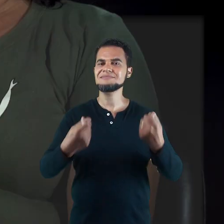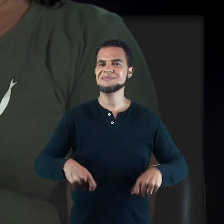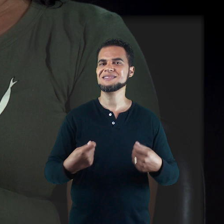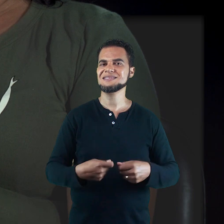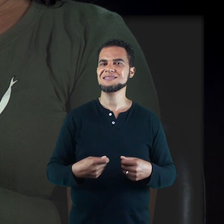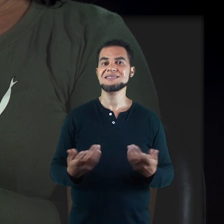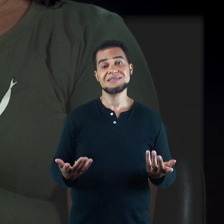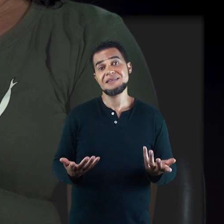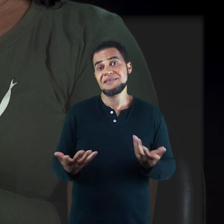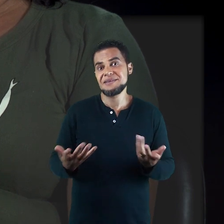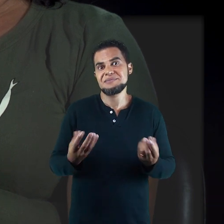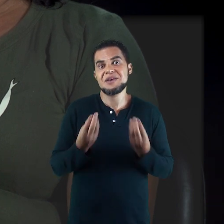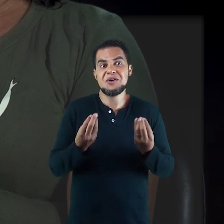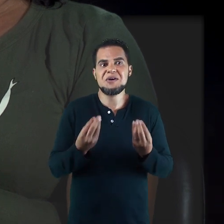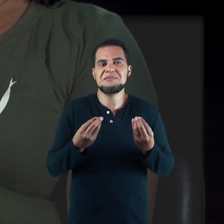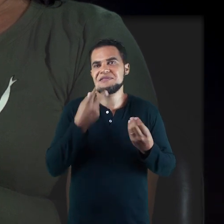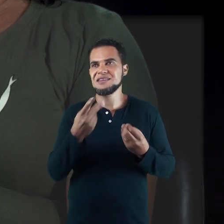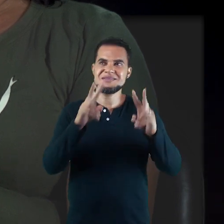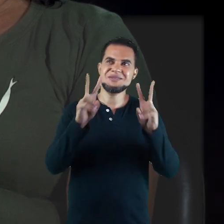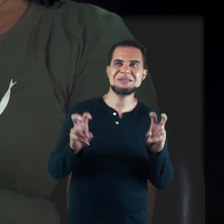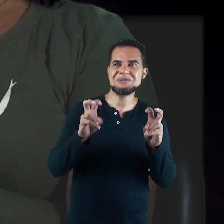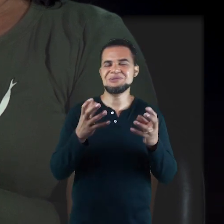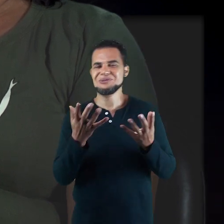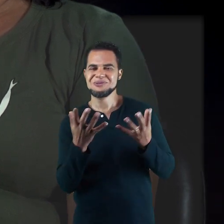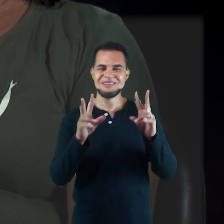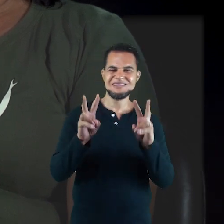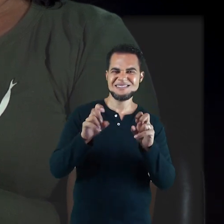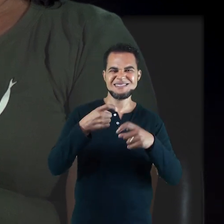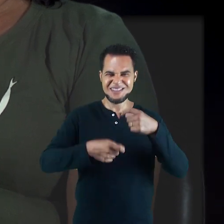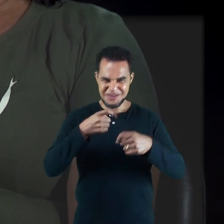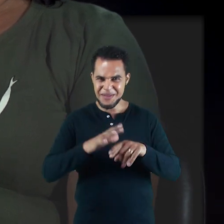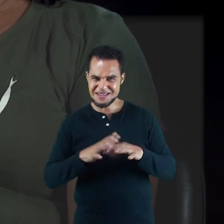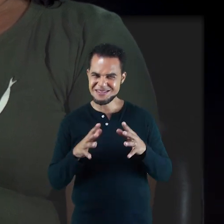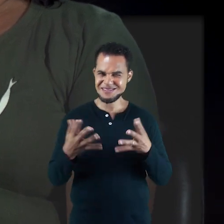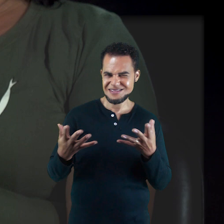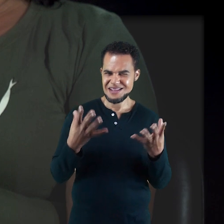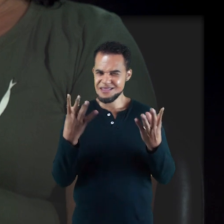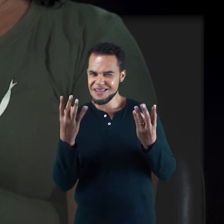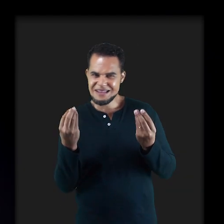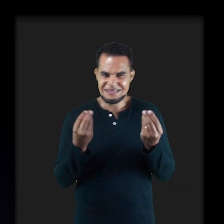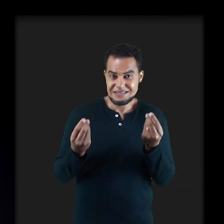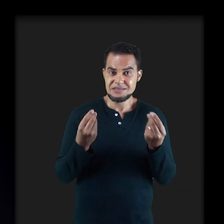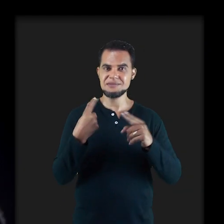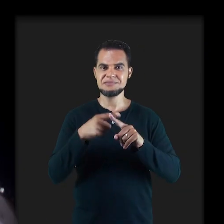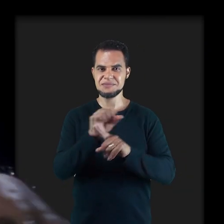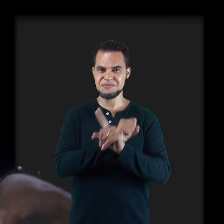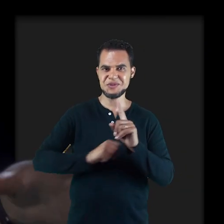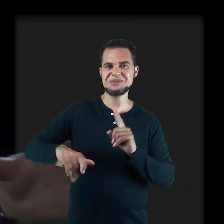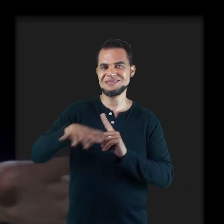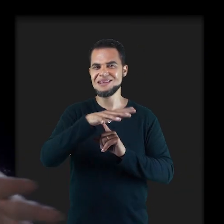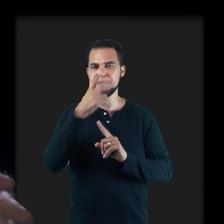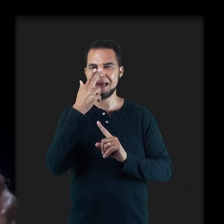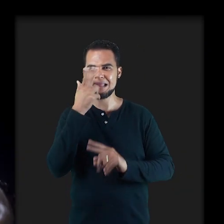Confiança. Aí não tem como você chegar nesse assunto. Porque, assim, é um assunto meio que delicado, né? Porque acho que a sociedade ainda